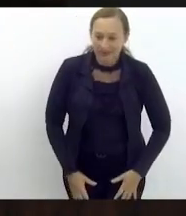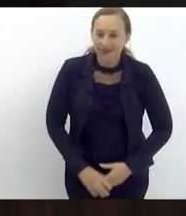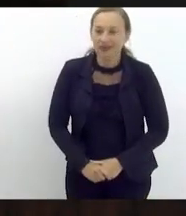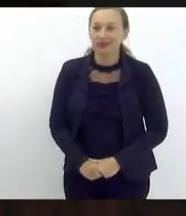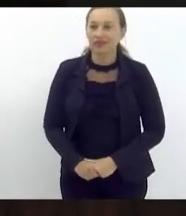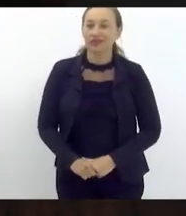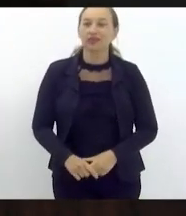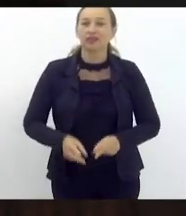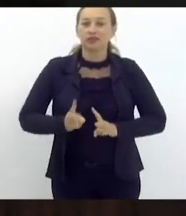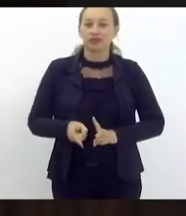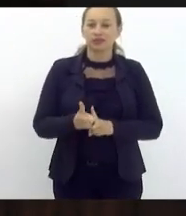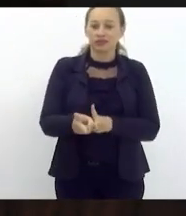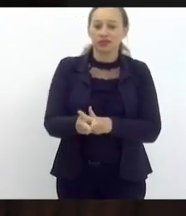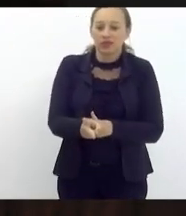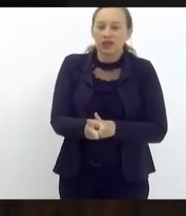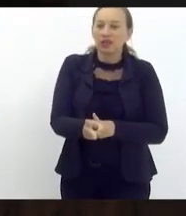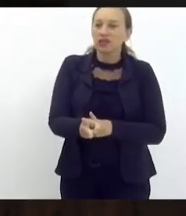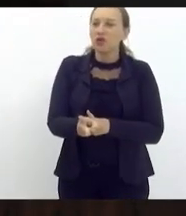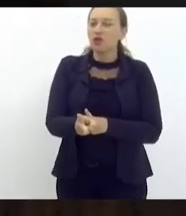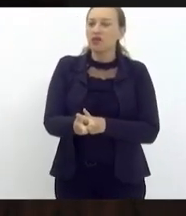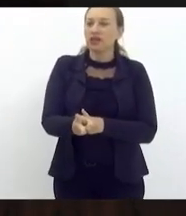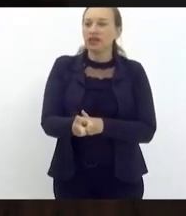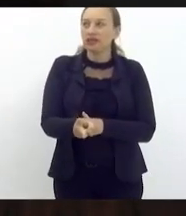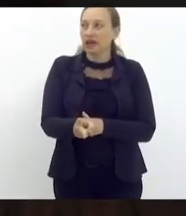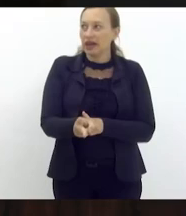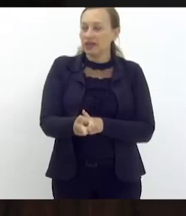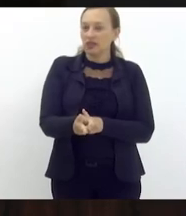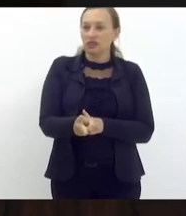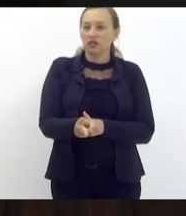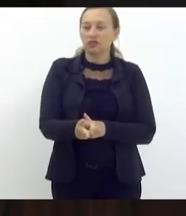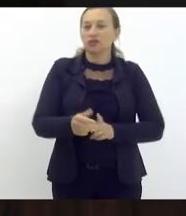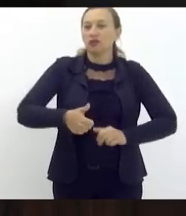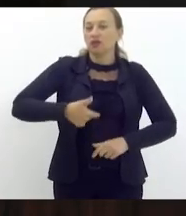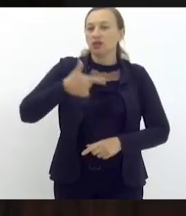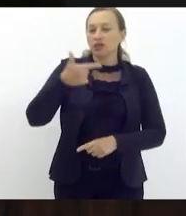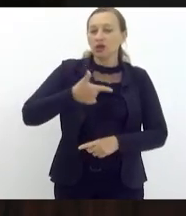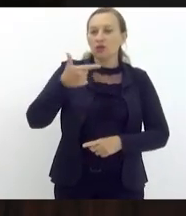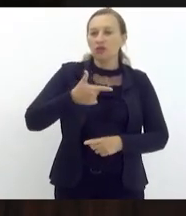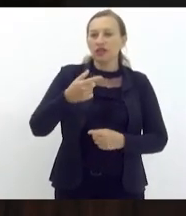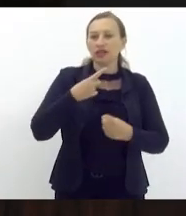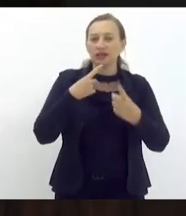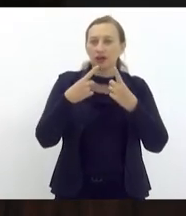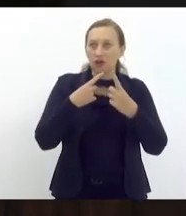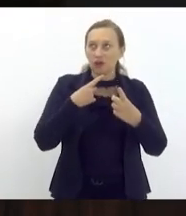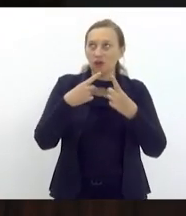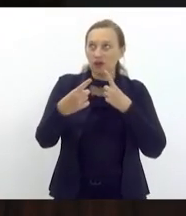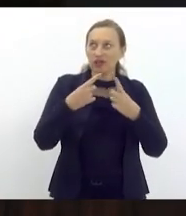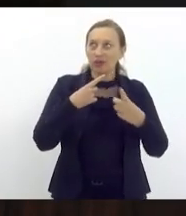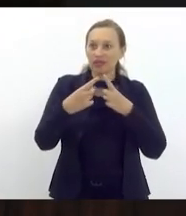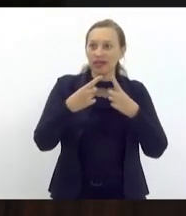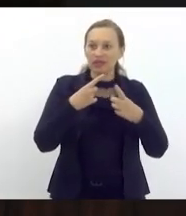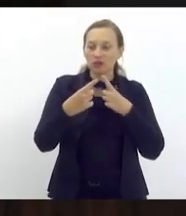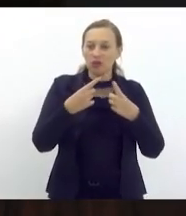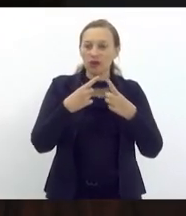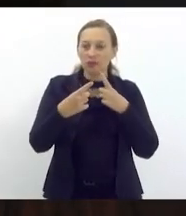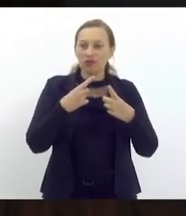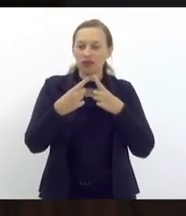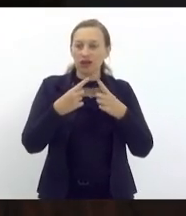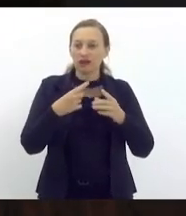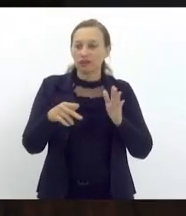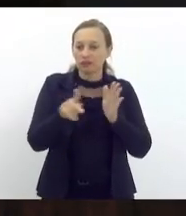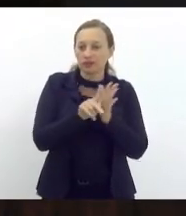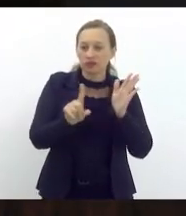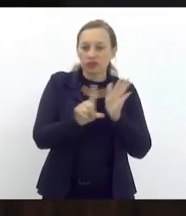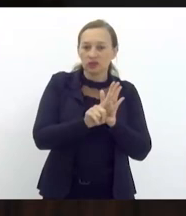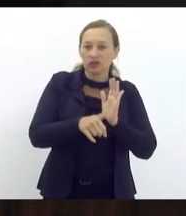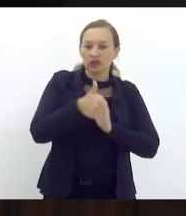então dando sequência a nossa pauta entramitação ordinária e segunda discussão redação do vencido assim emendada projeto de